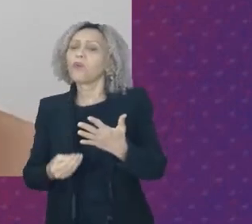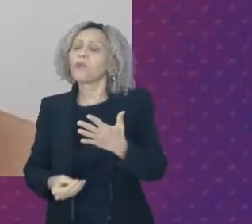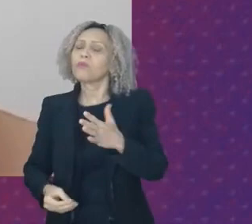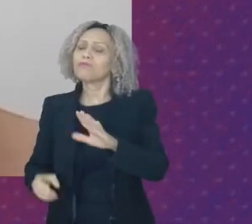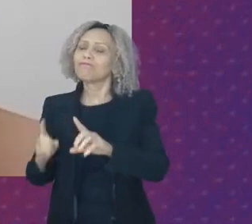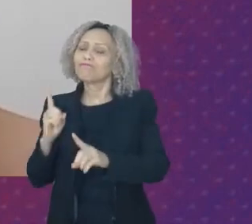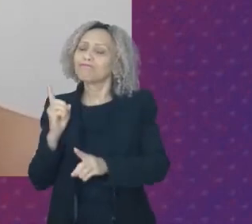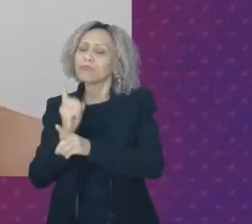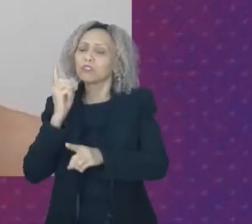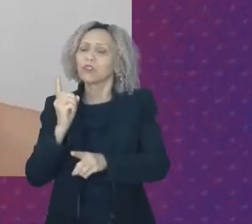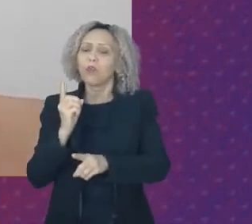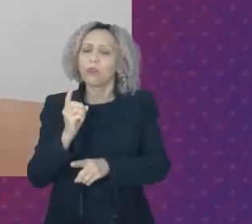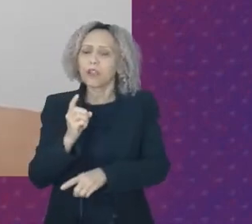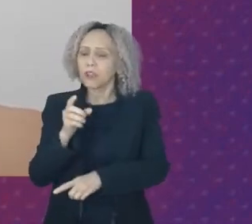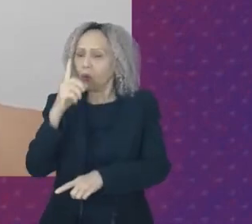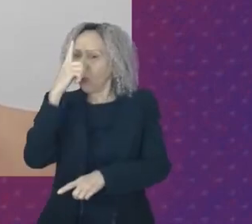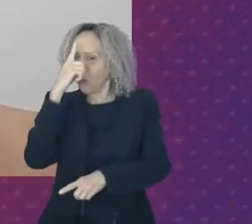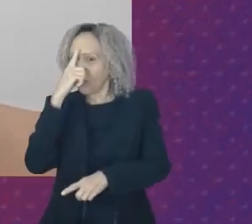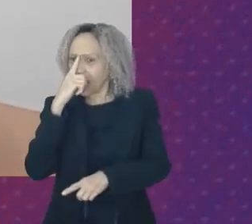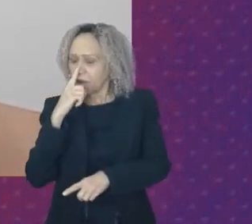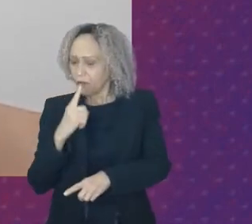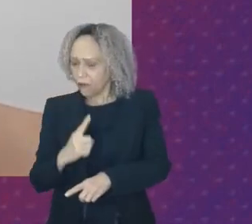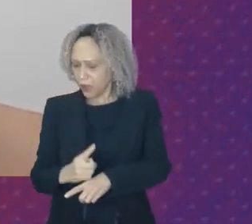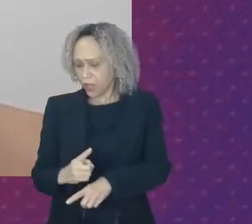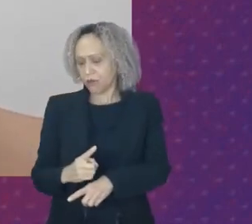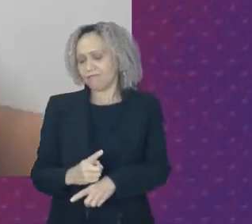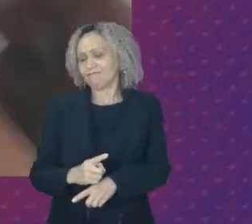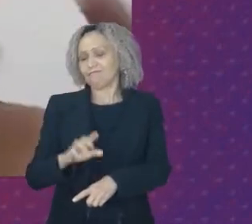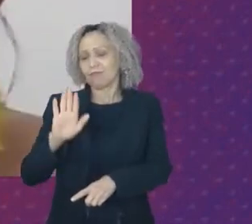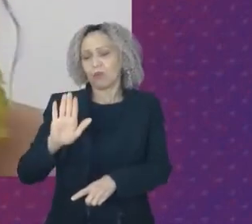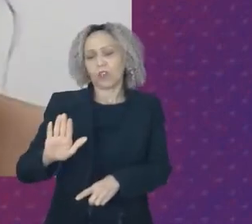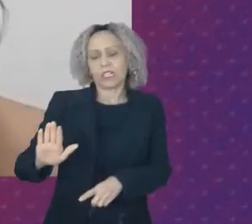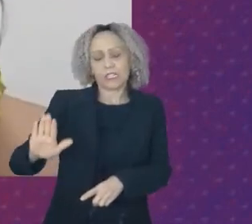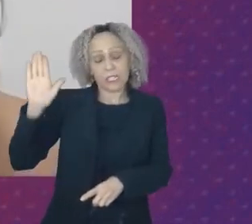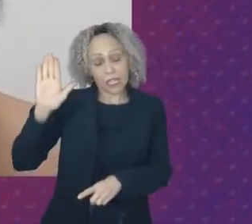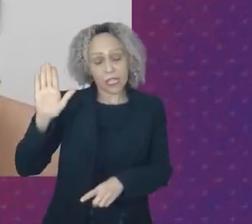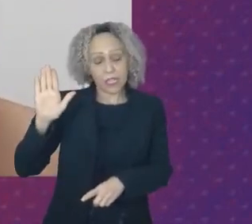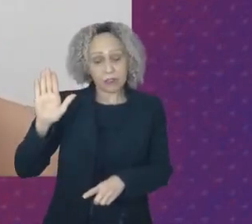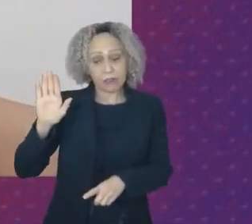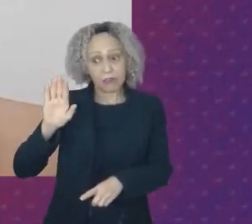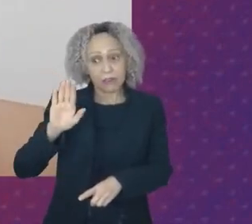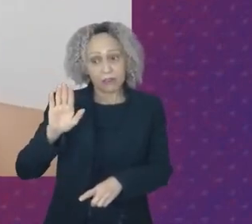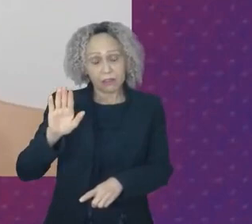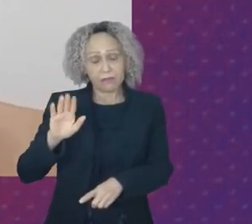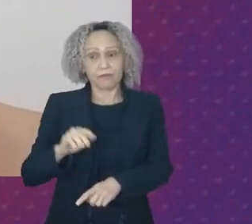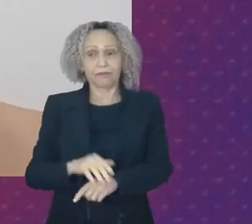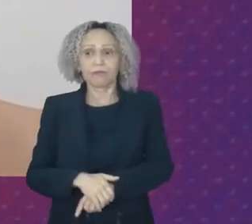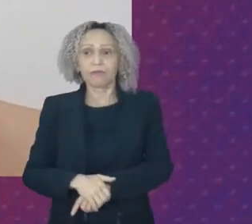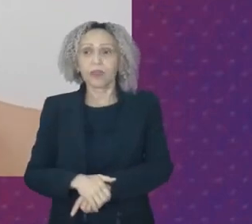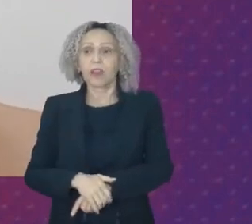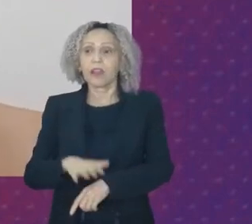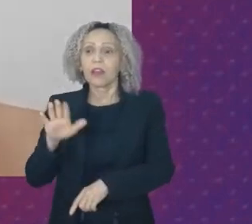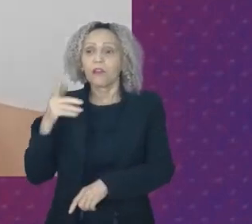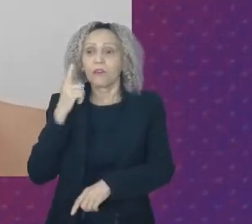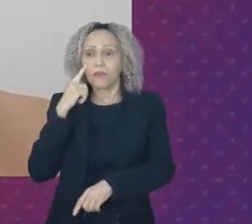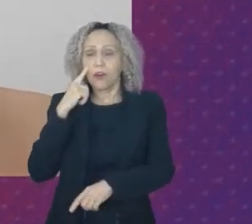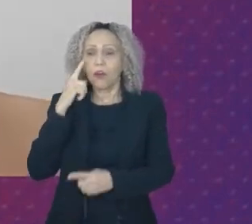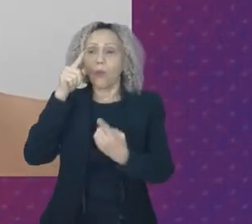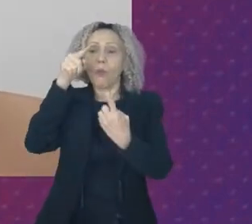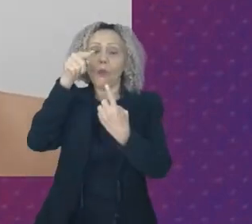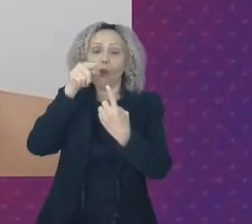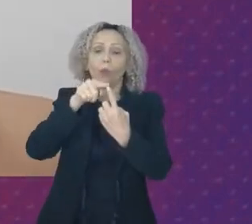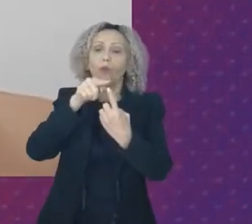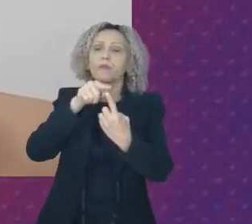deles. Talvez isso ajude no processo de elaboração do seu perfil político. O inocente é basicamente